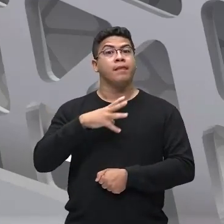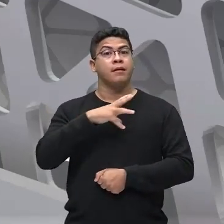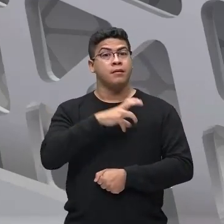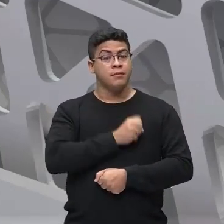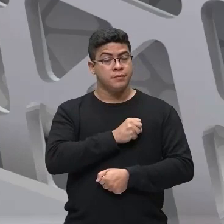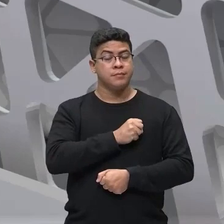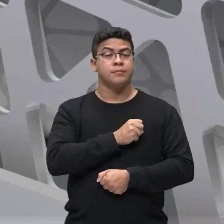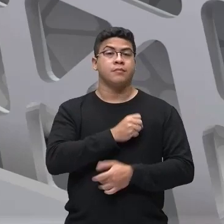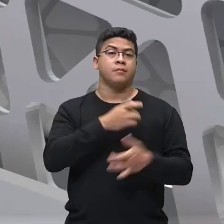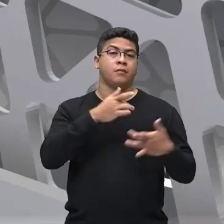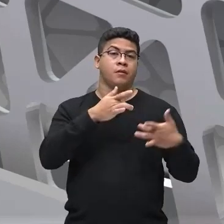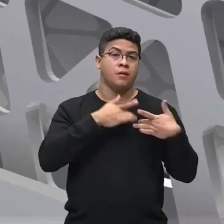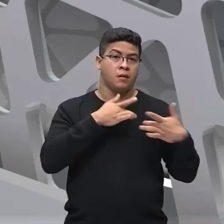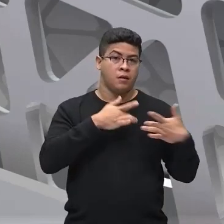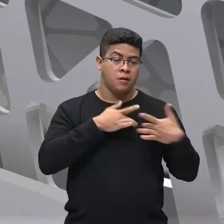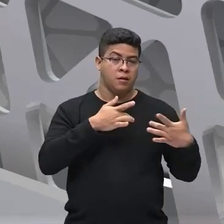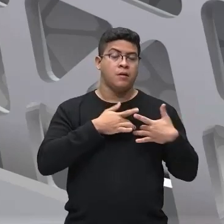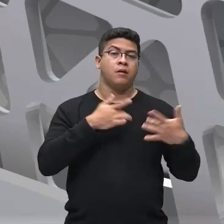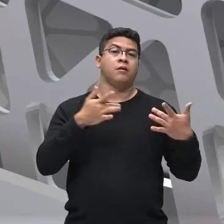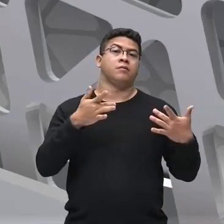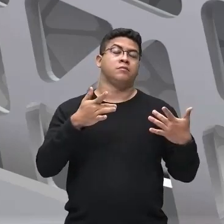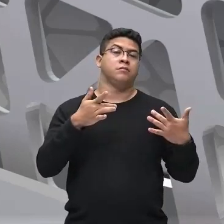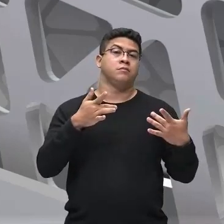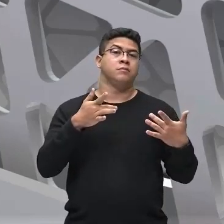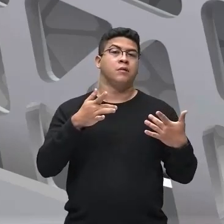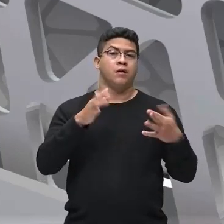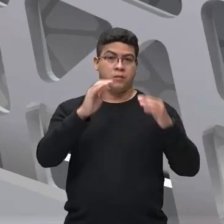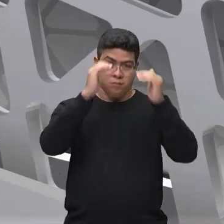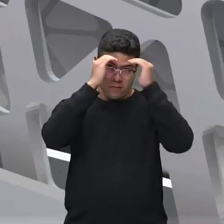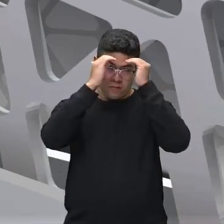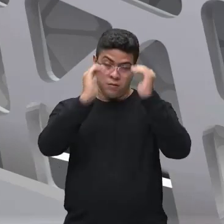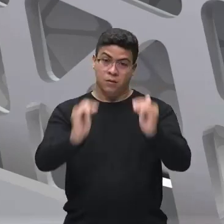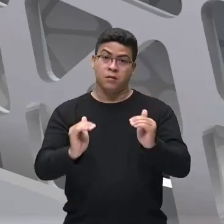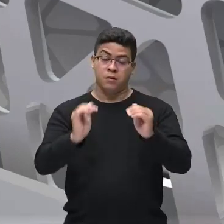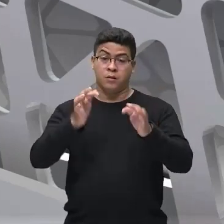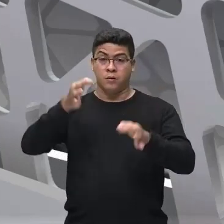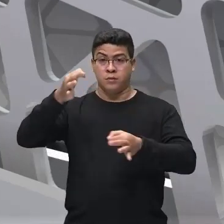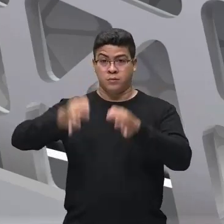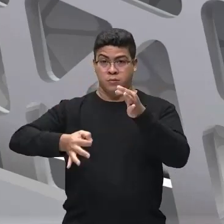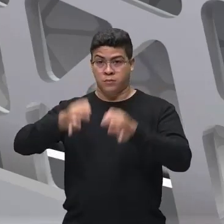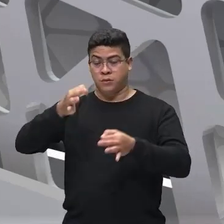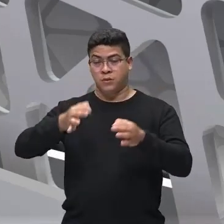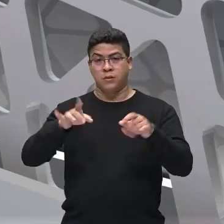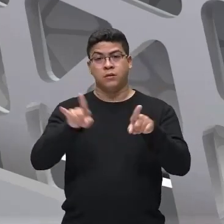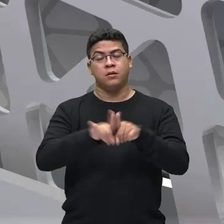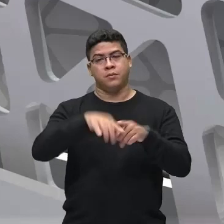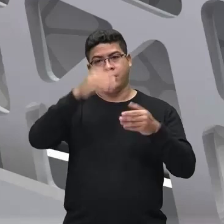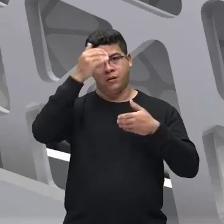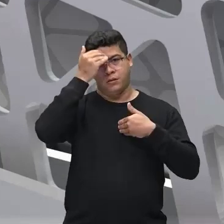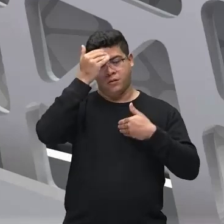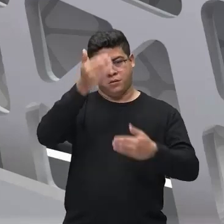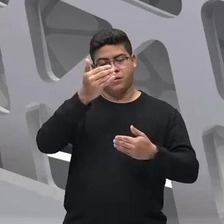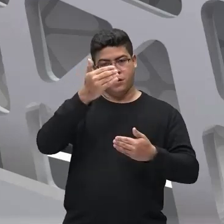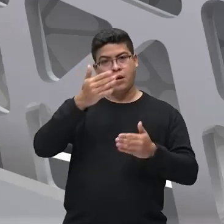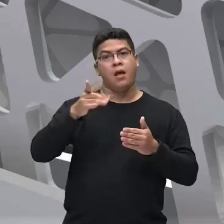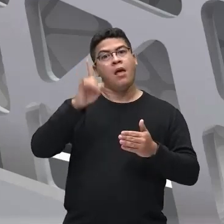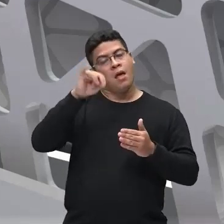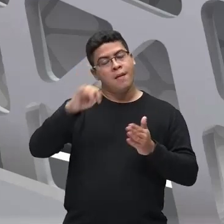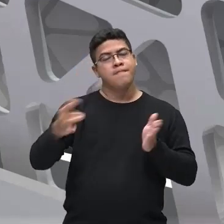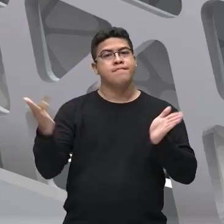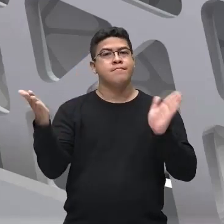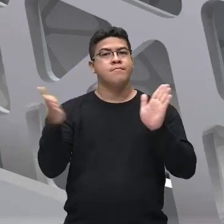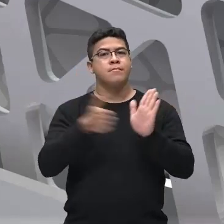a compaixão, o respeito, a justiça, a gratidão. É papel e função